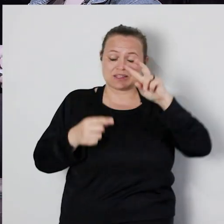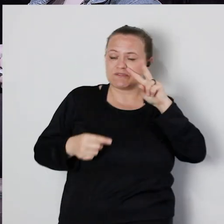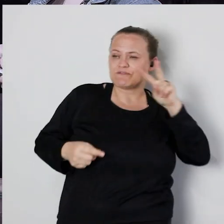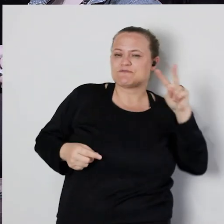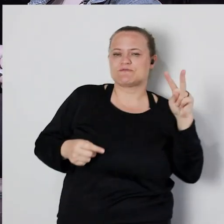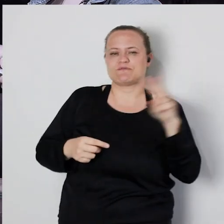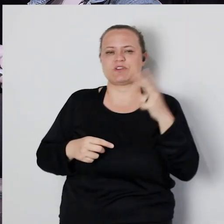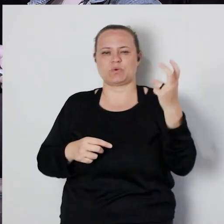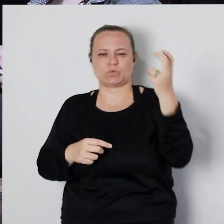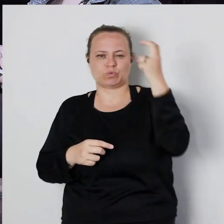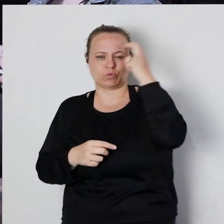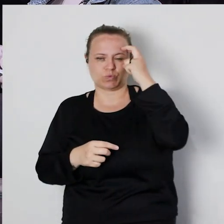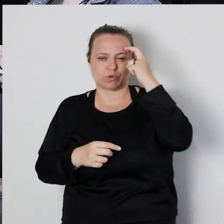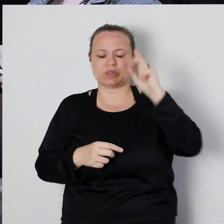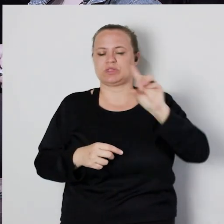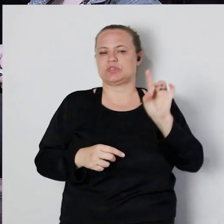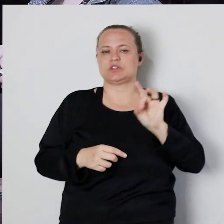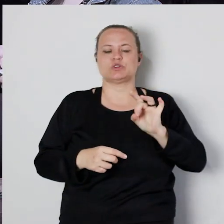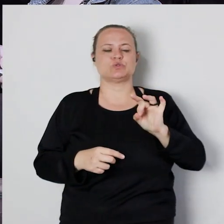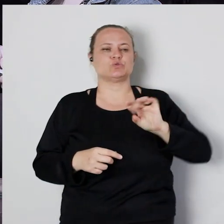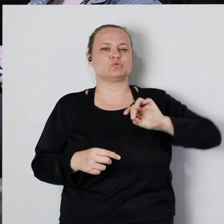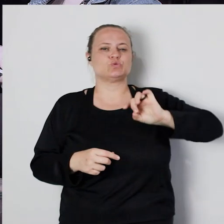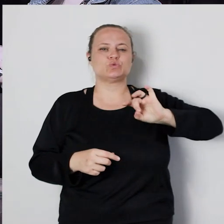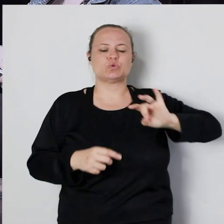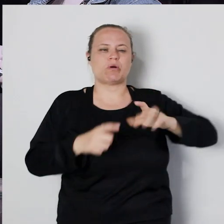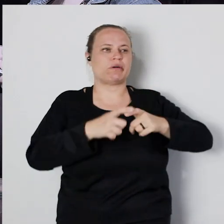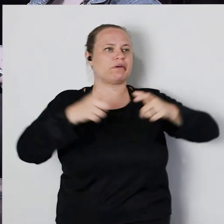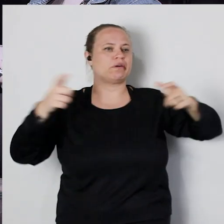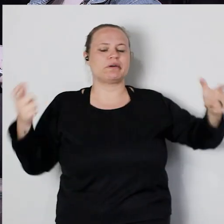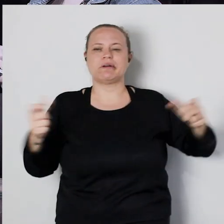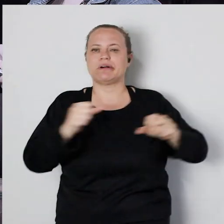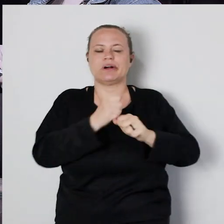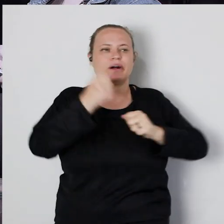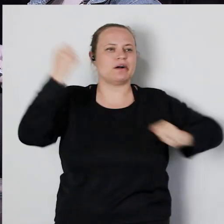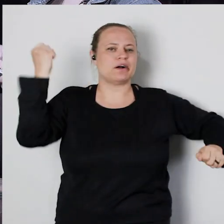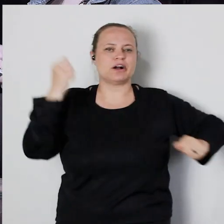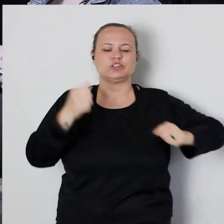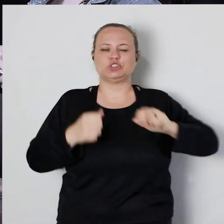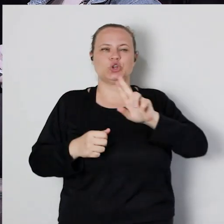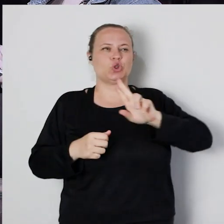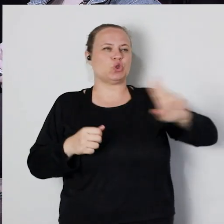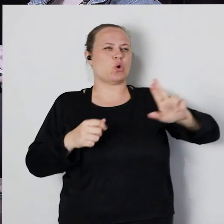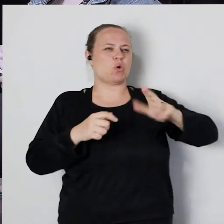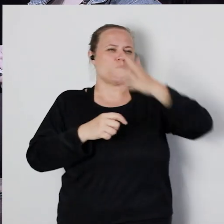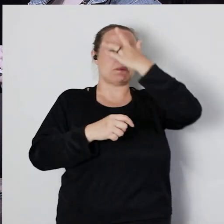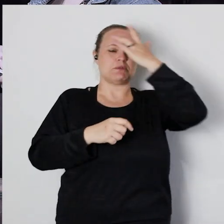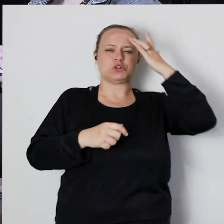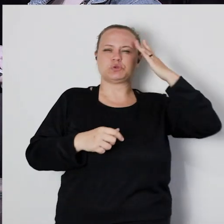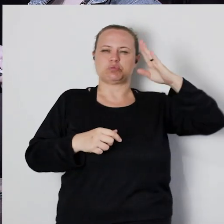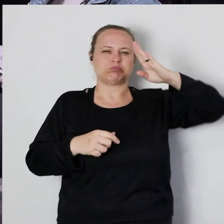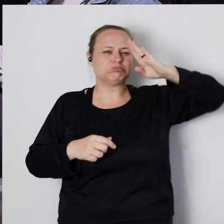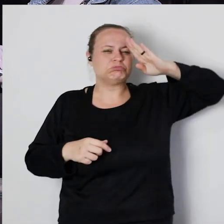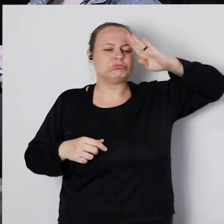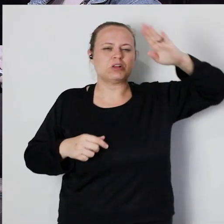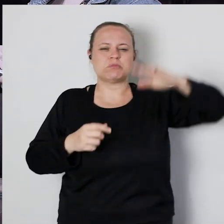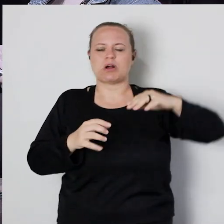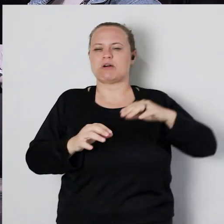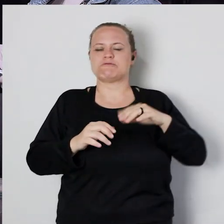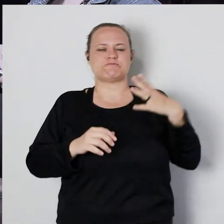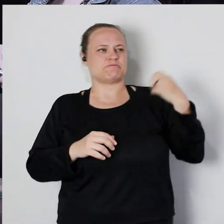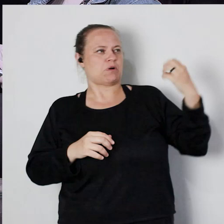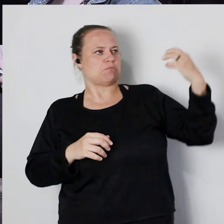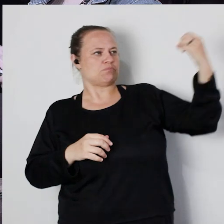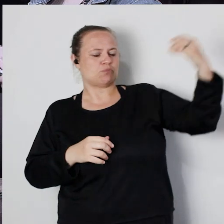dissesse, né? A ideia de ver cultura não só por grandes